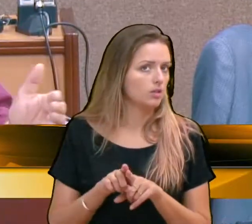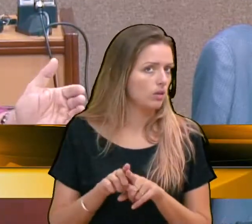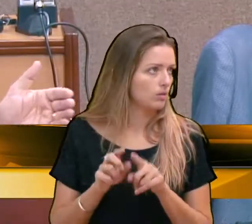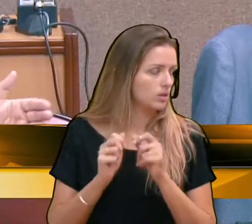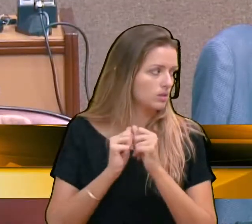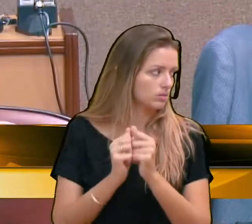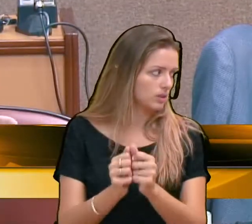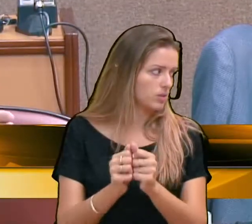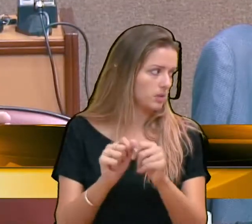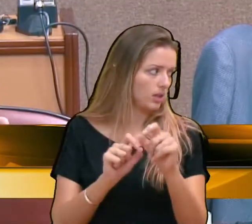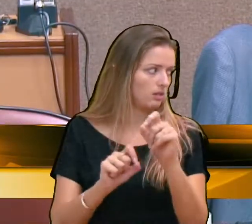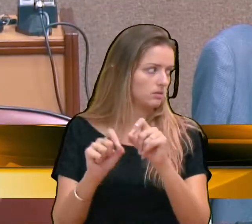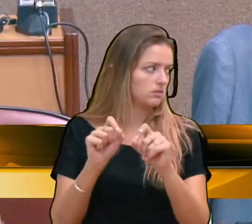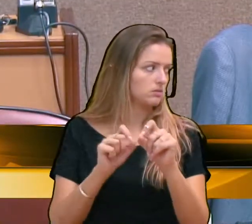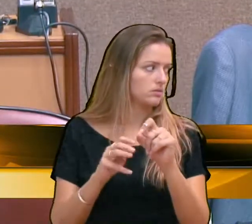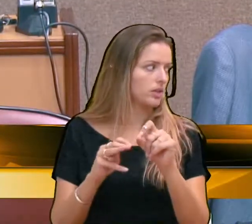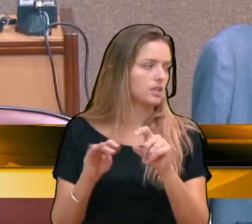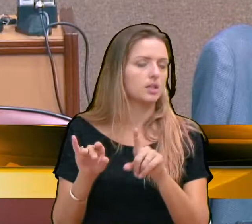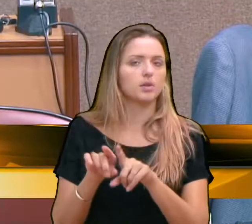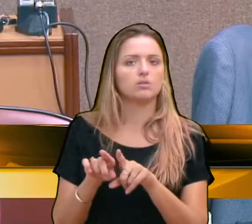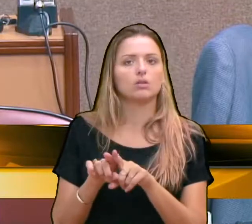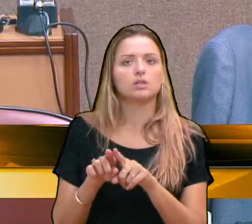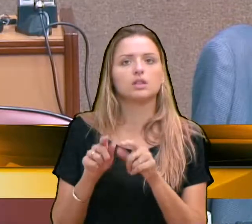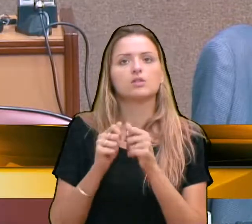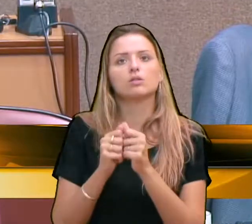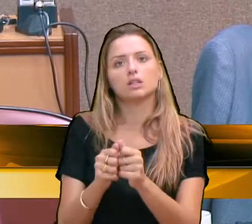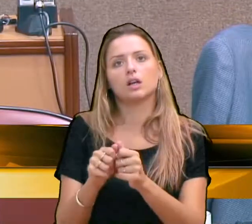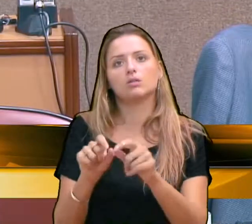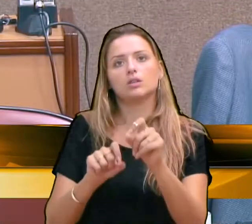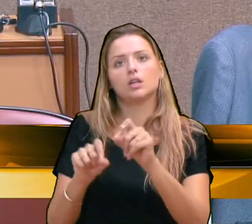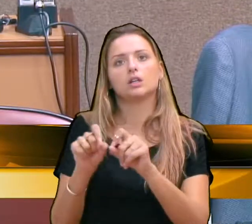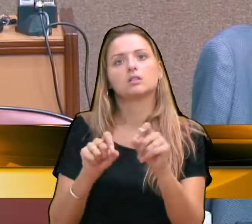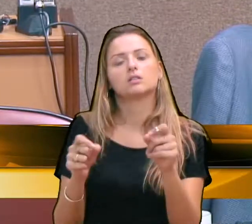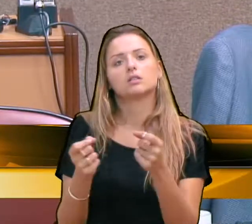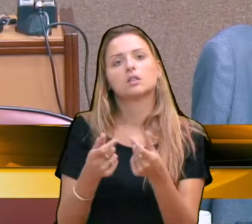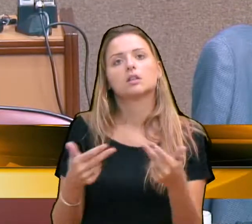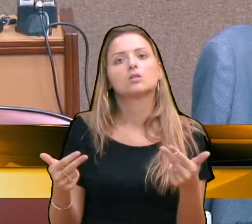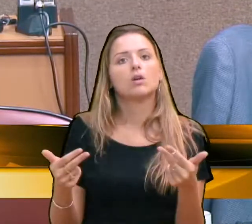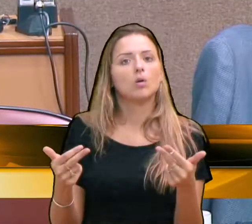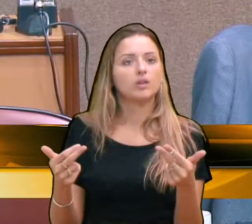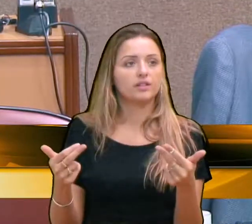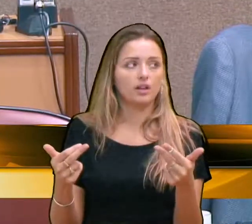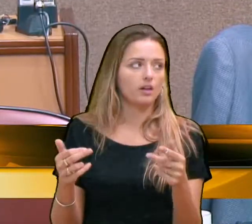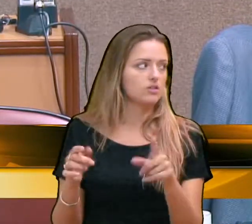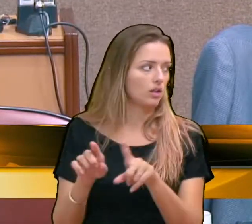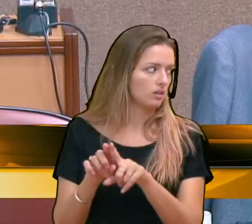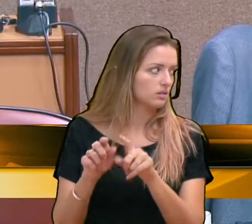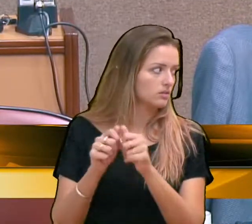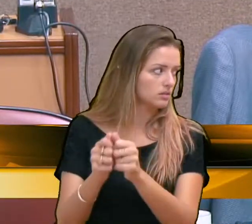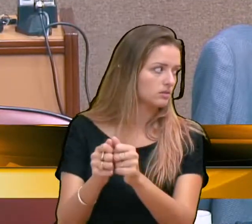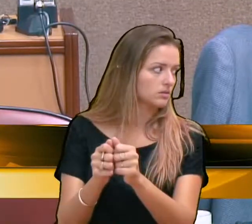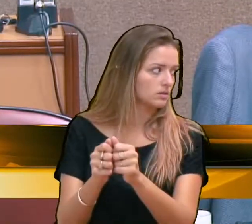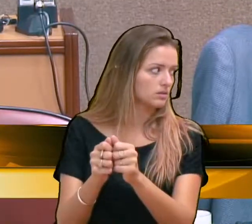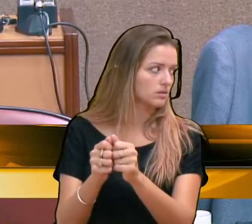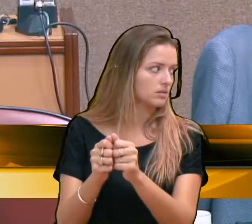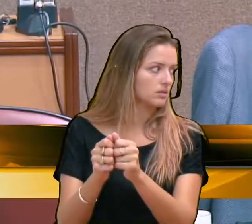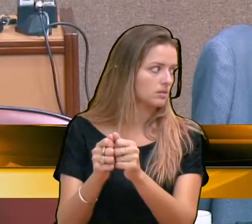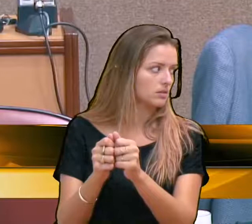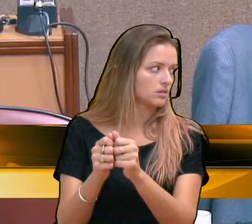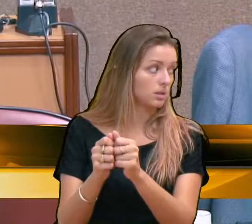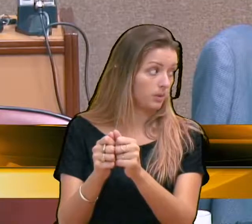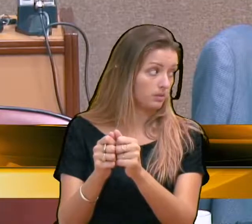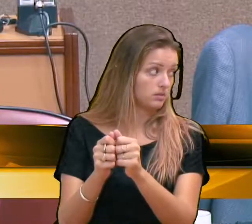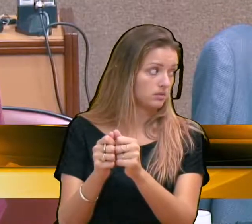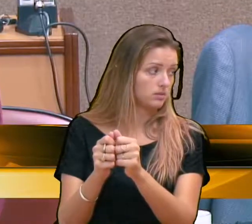visita de nossa maior festa. Mas eu gostaria também nesse espaço, presidente, de, ainda que em